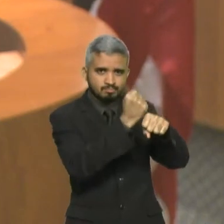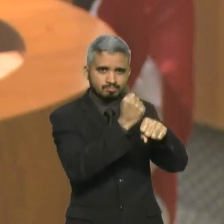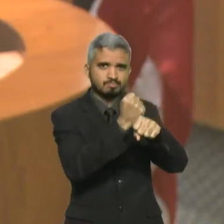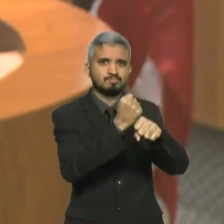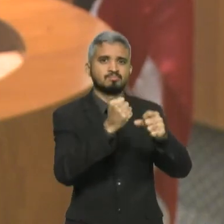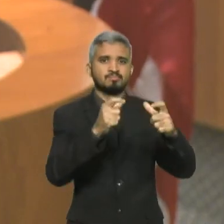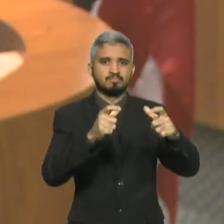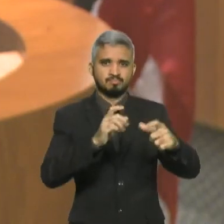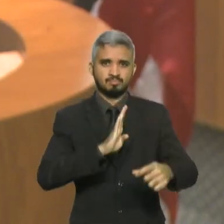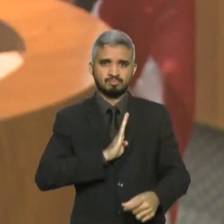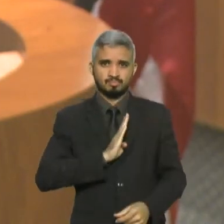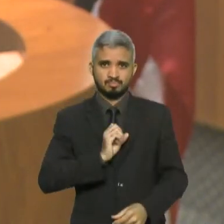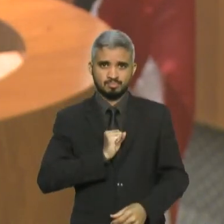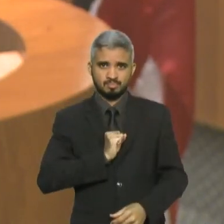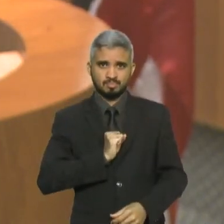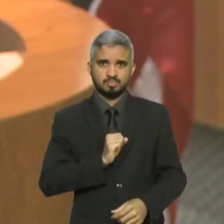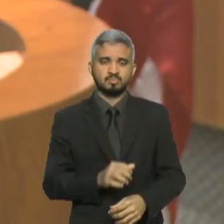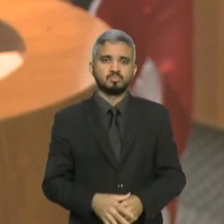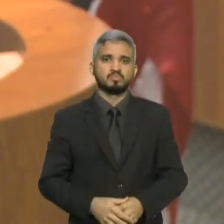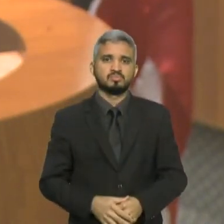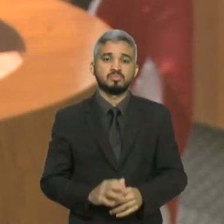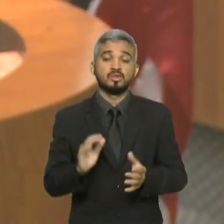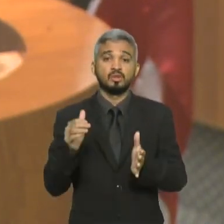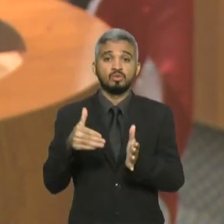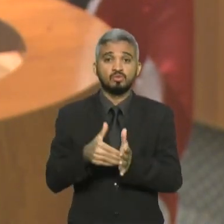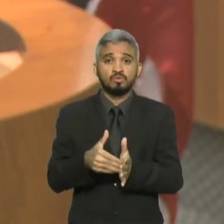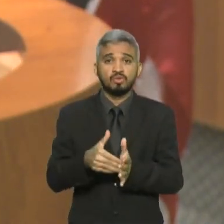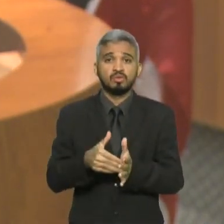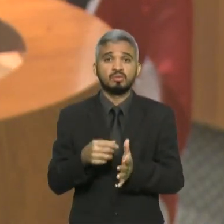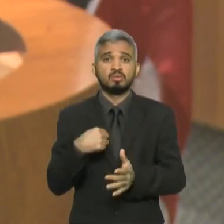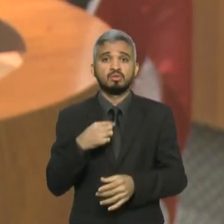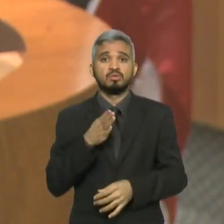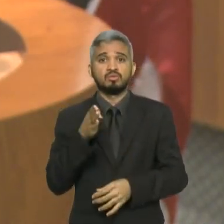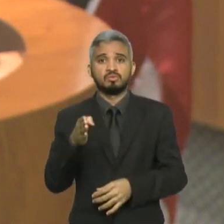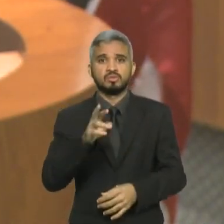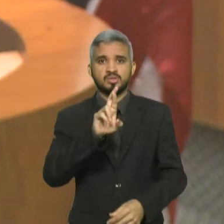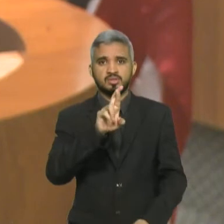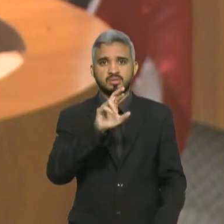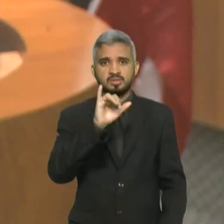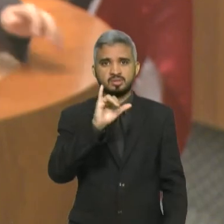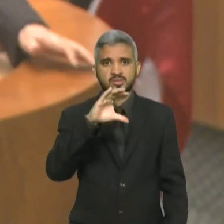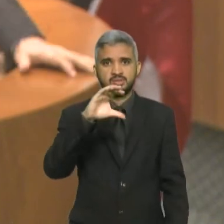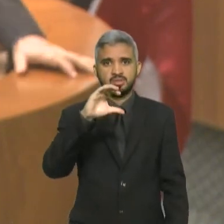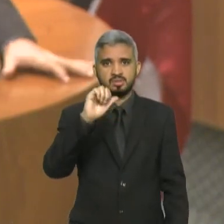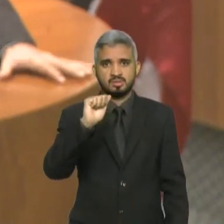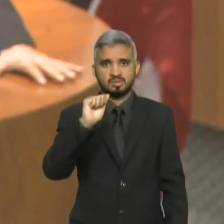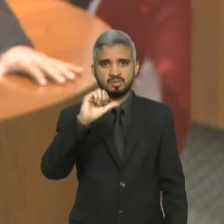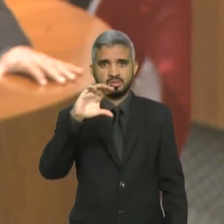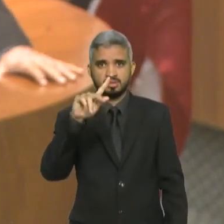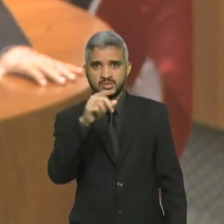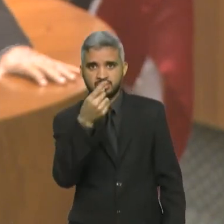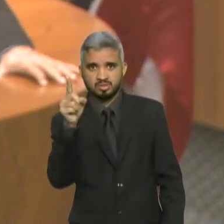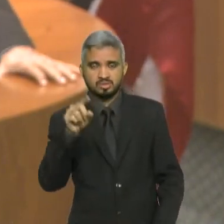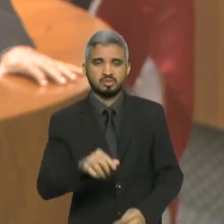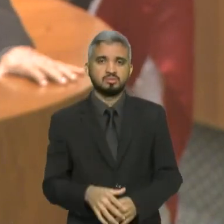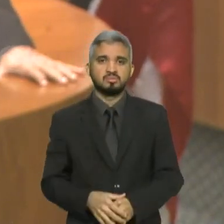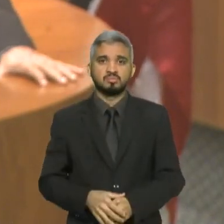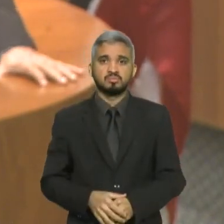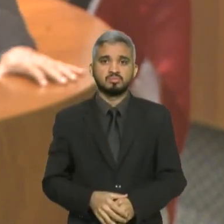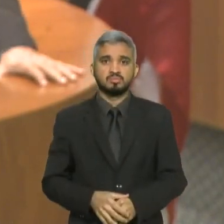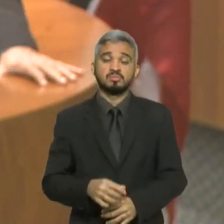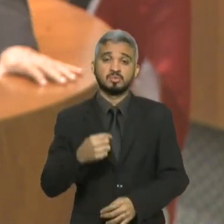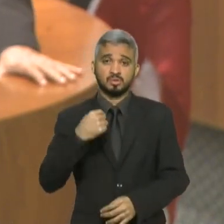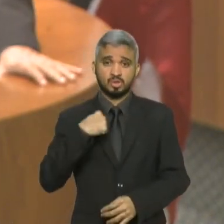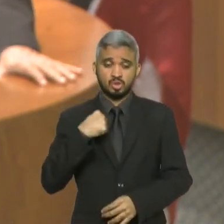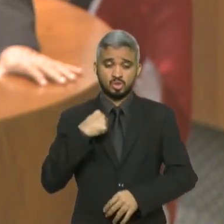finalmente fui a Riachão visitar o assentamento Alegre, porque esse deputado é um deputado que exerce o